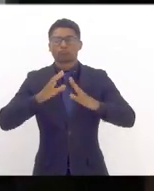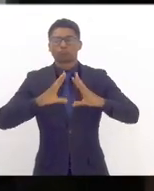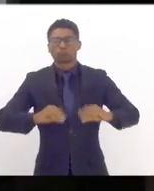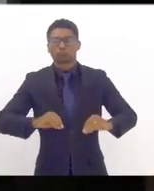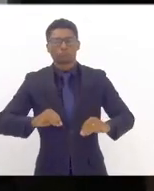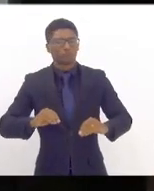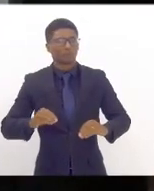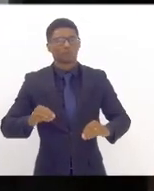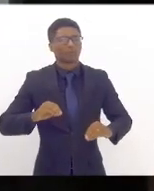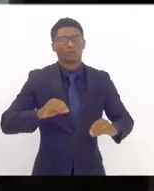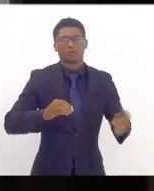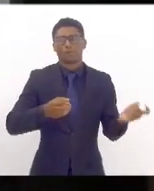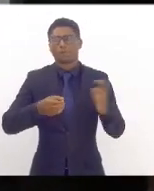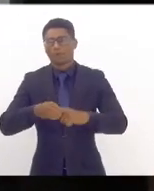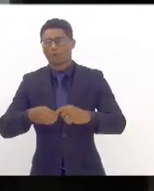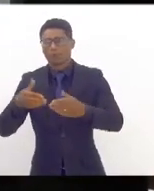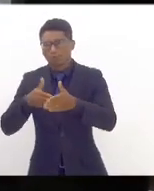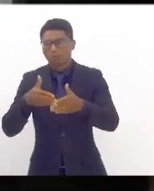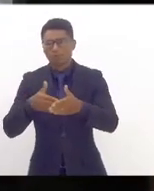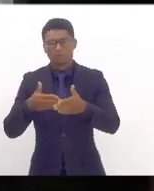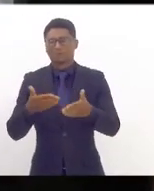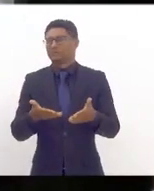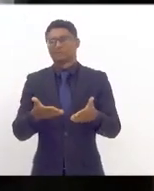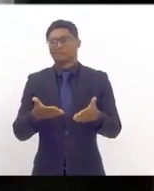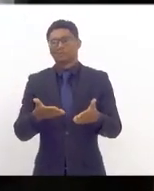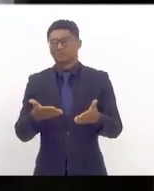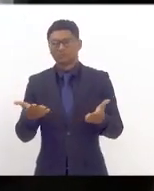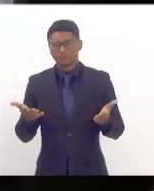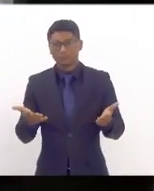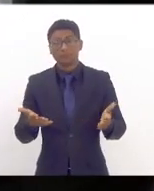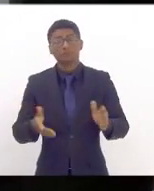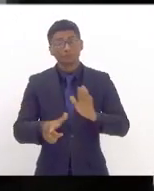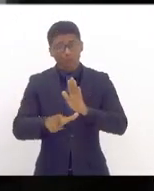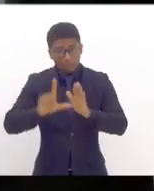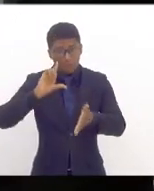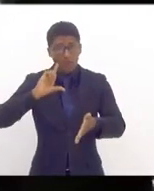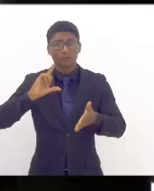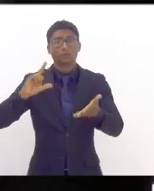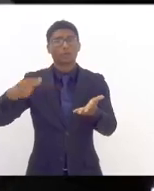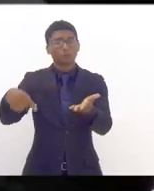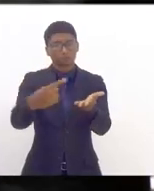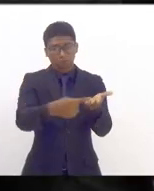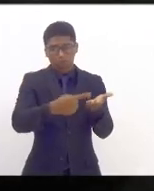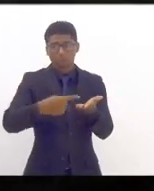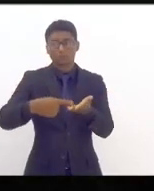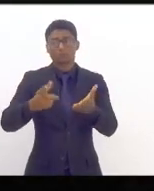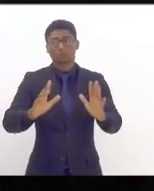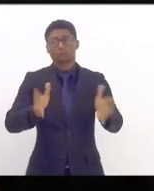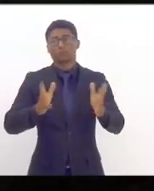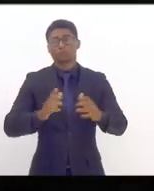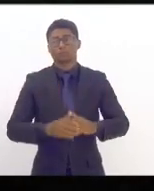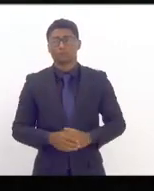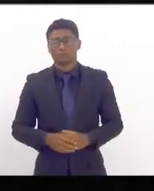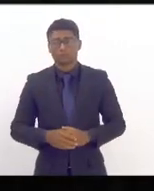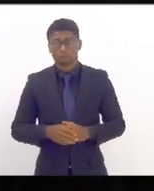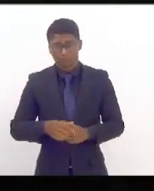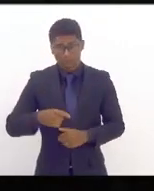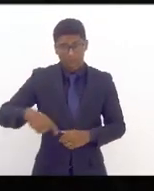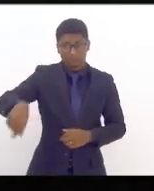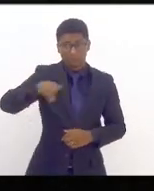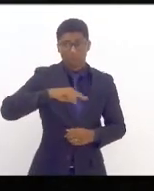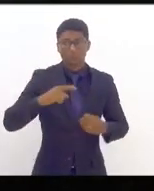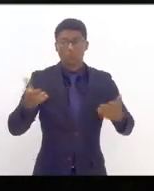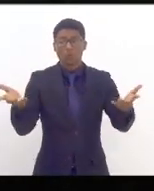nada além do mais acordado já tava acordado já tava que a gente ia pedir